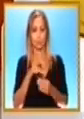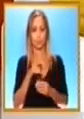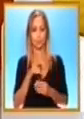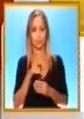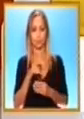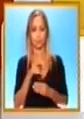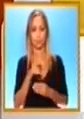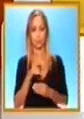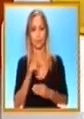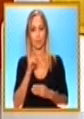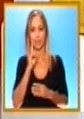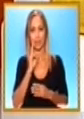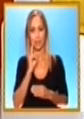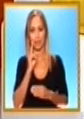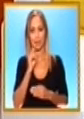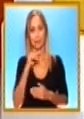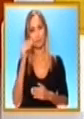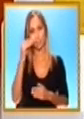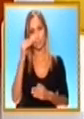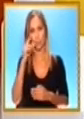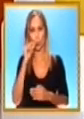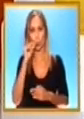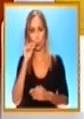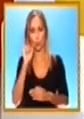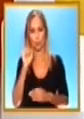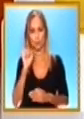ela fazia um miúdo